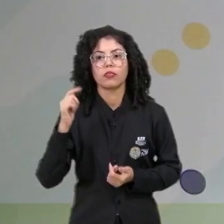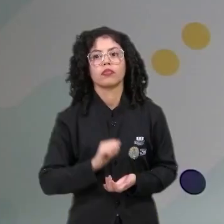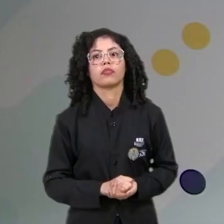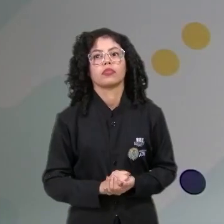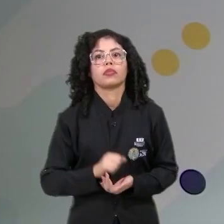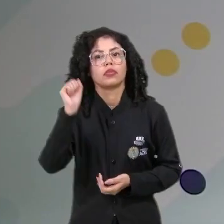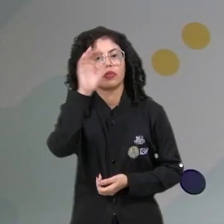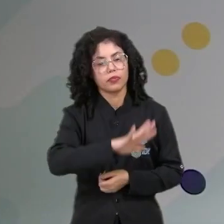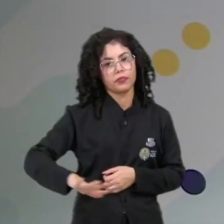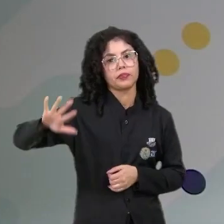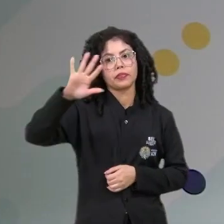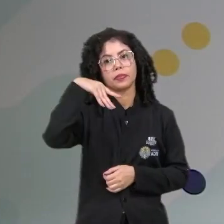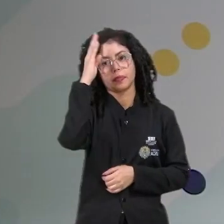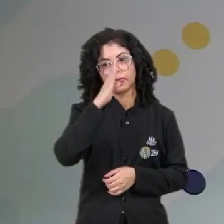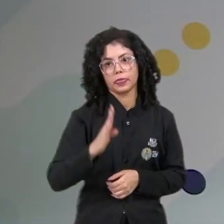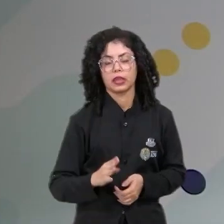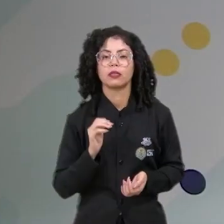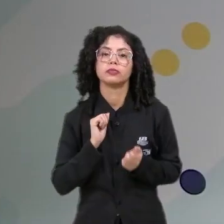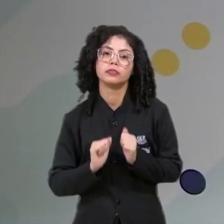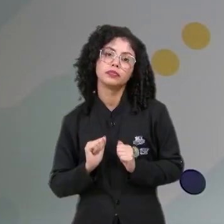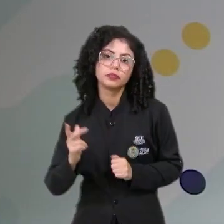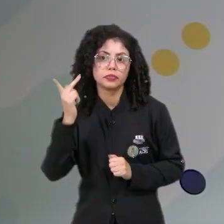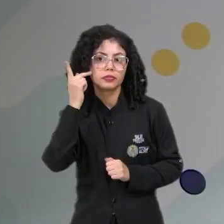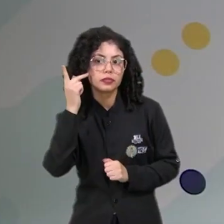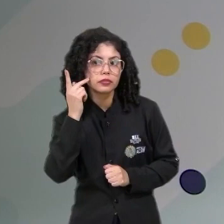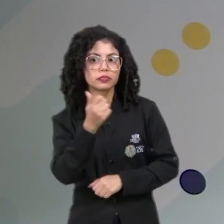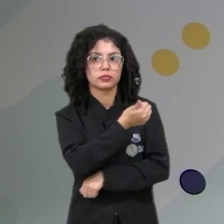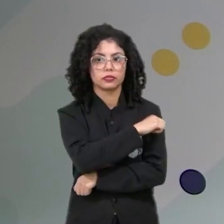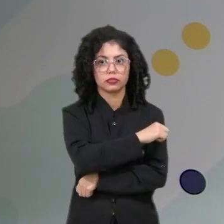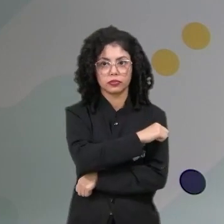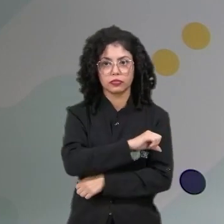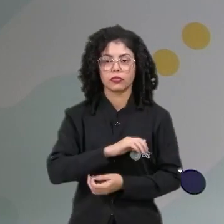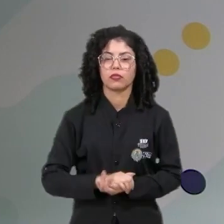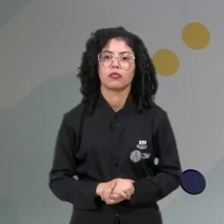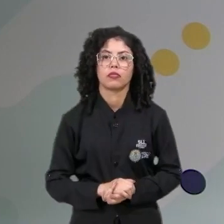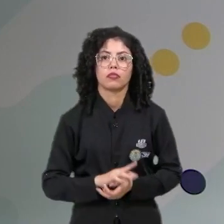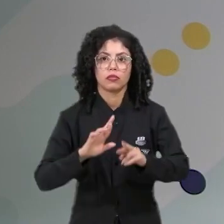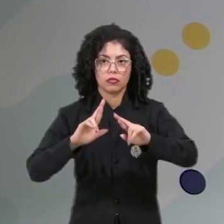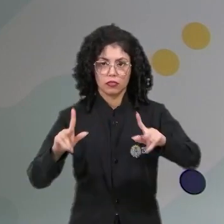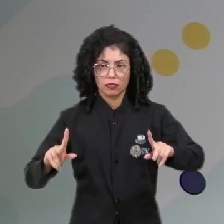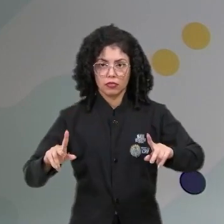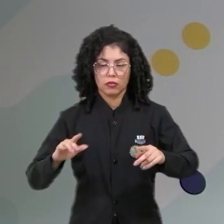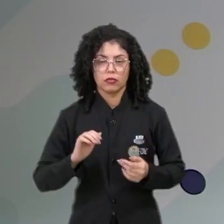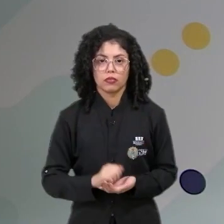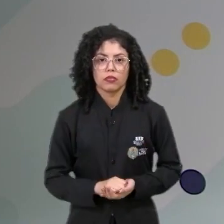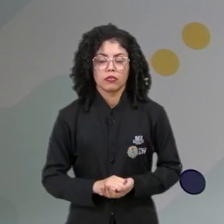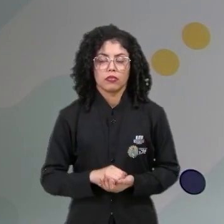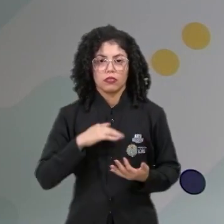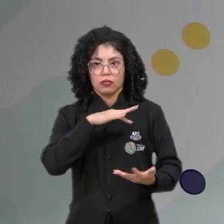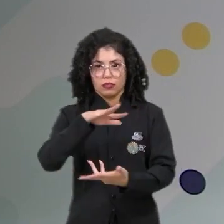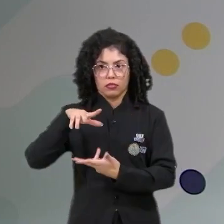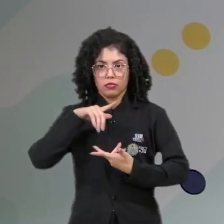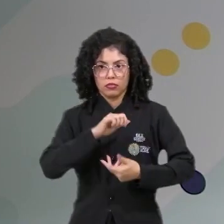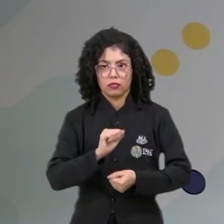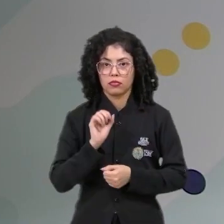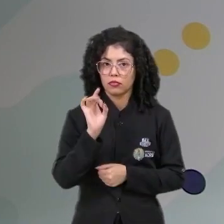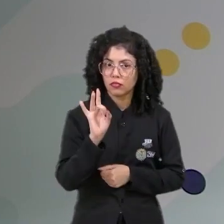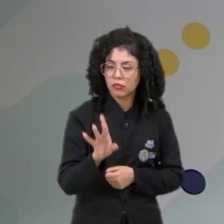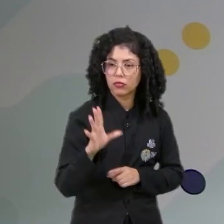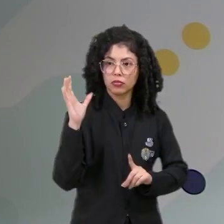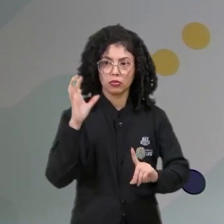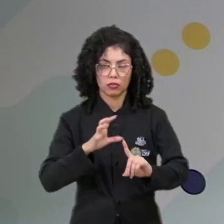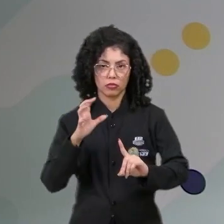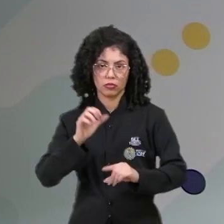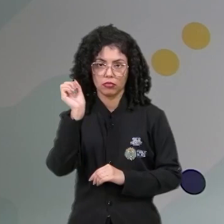metrópoles nacional no Brasil, por exemplo, pode ser São Paulo e Rio de Janeiro. Então, diferente da metrópole global, ela tem apenas